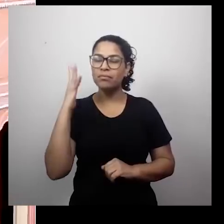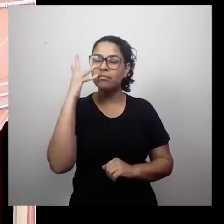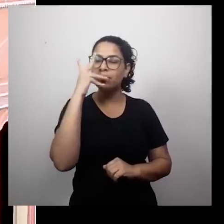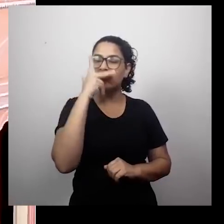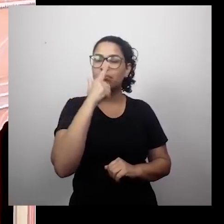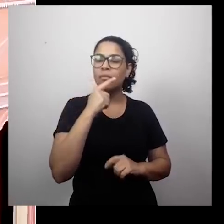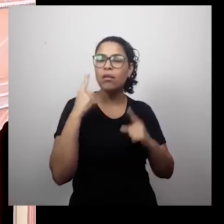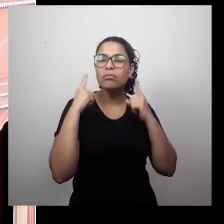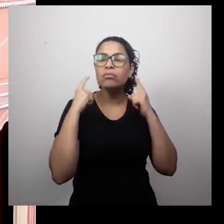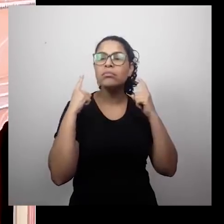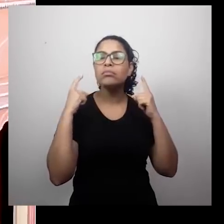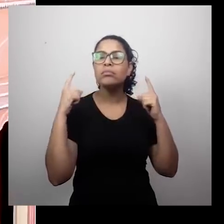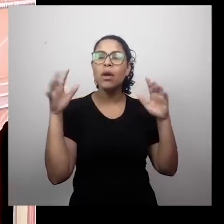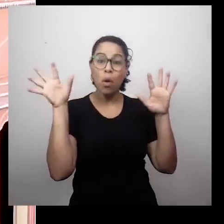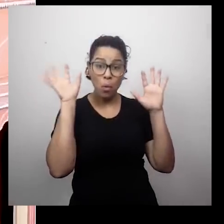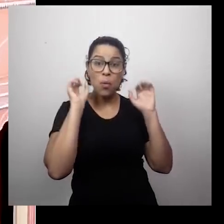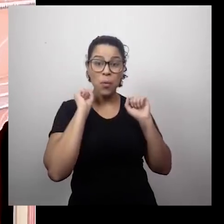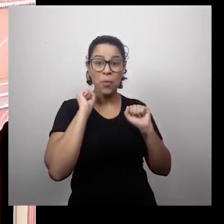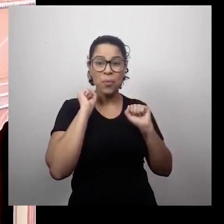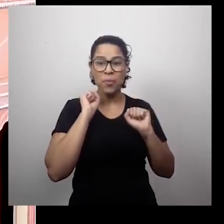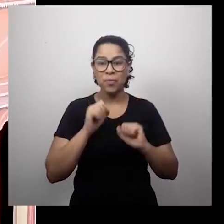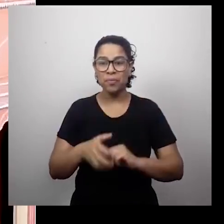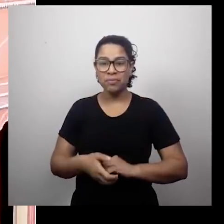listen. Listen.